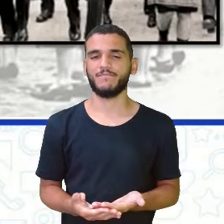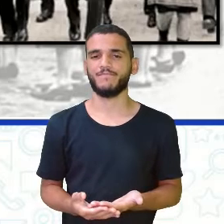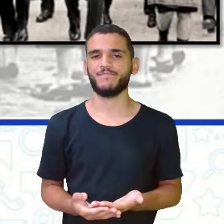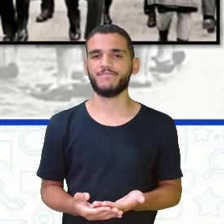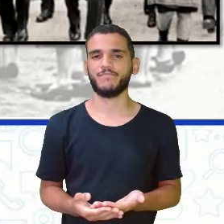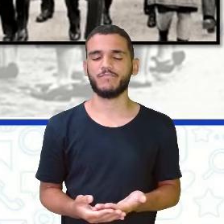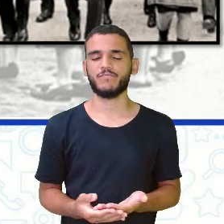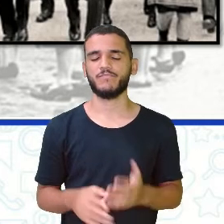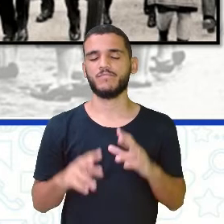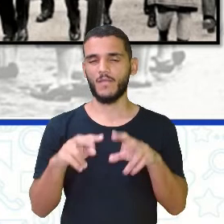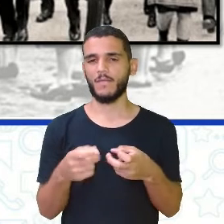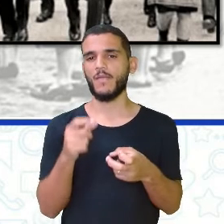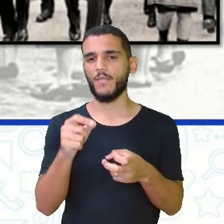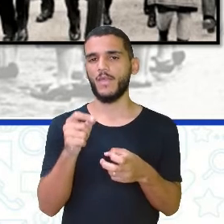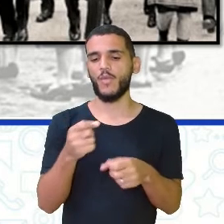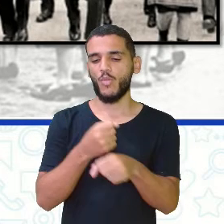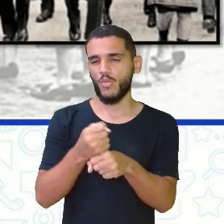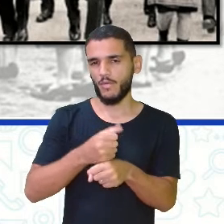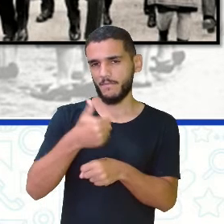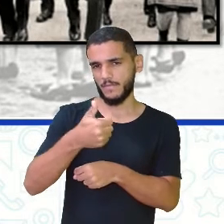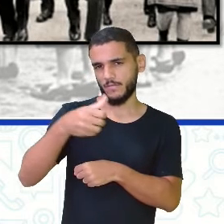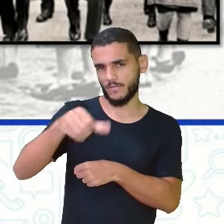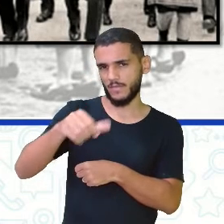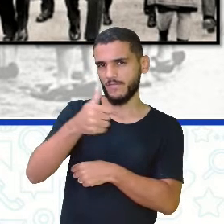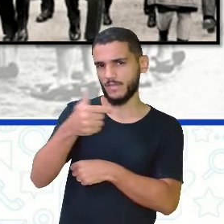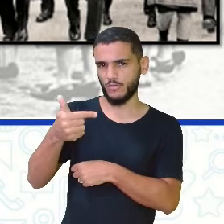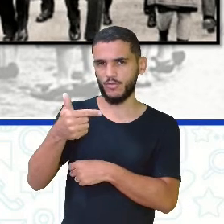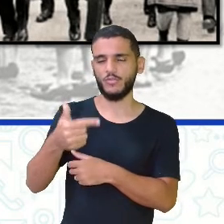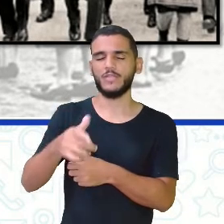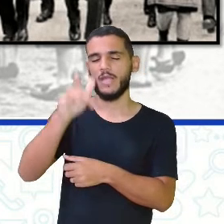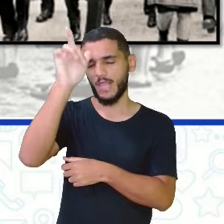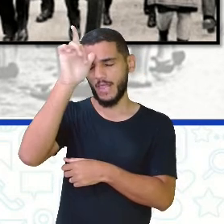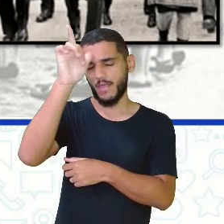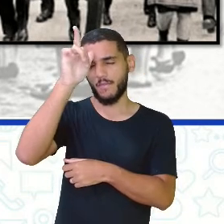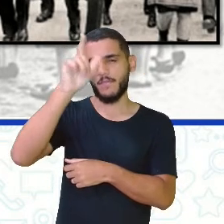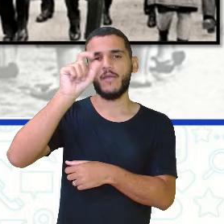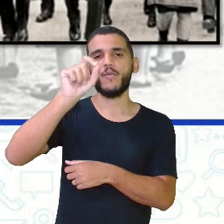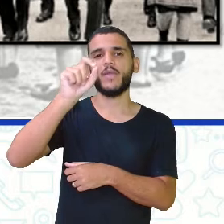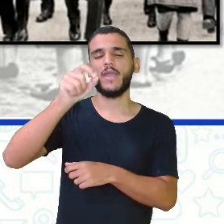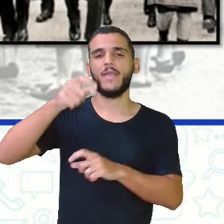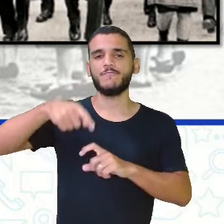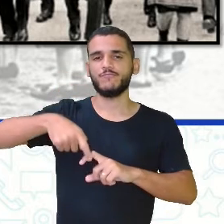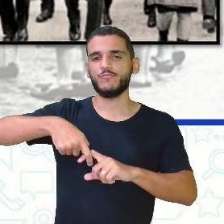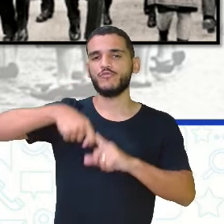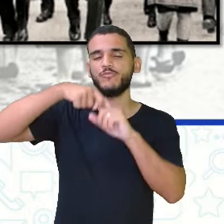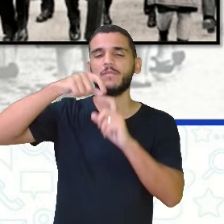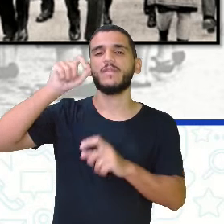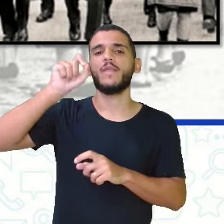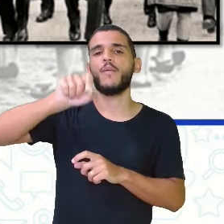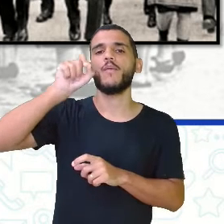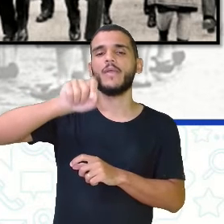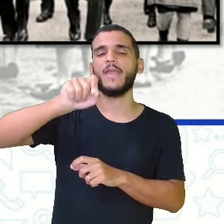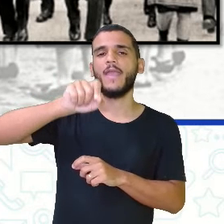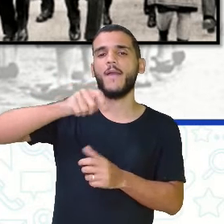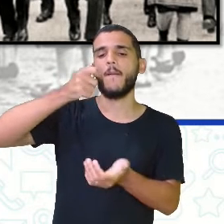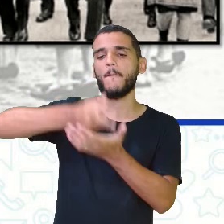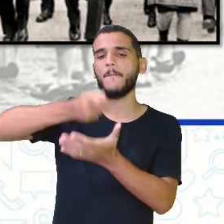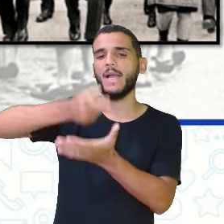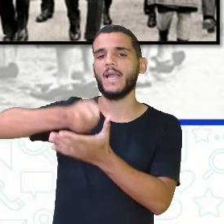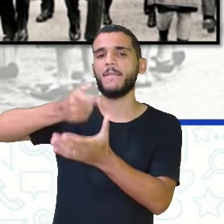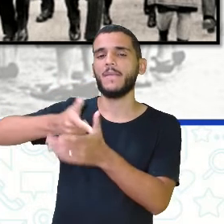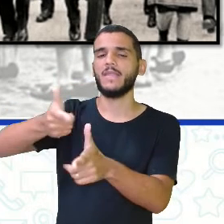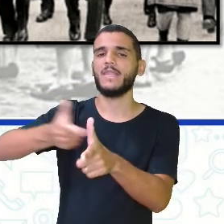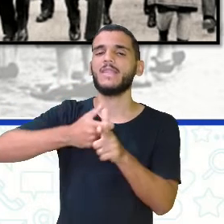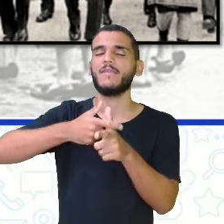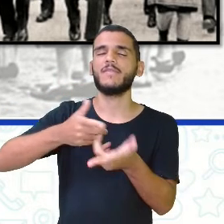aí vejam, né, em 1922 a Alemanha decidiu suspender o pagamento da dívida de guerra, a França revidou